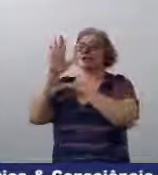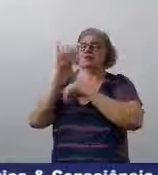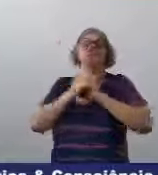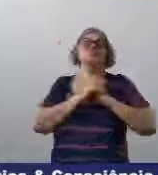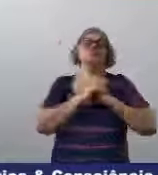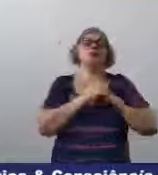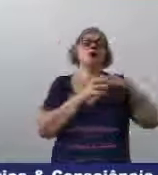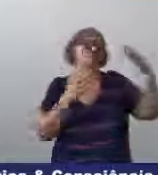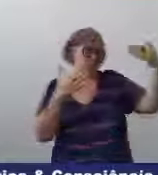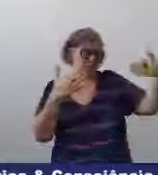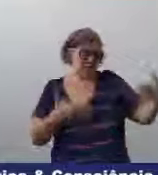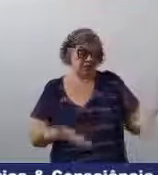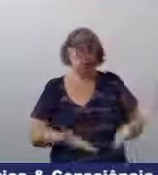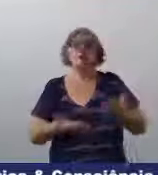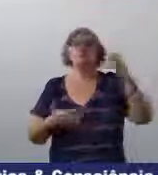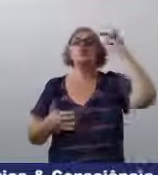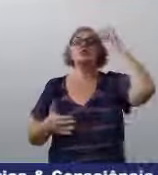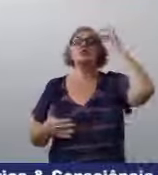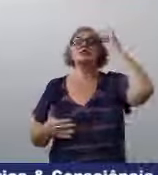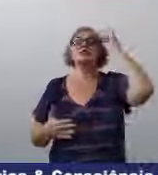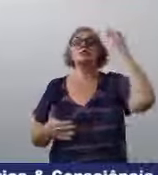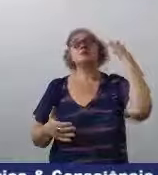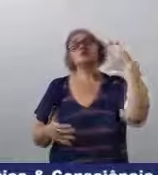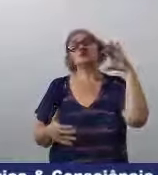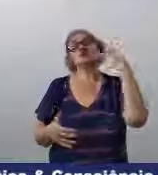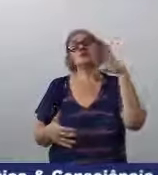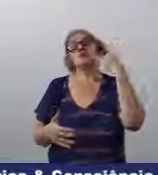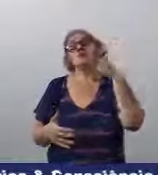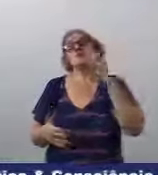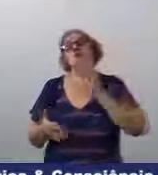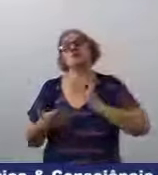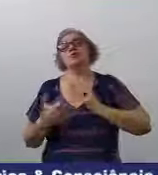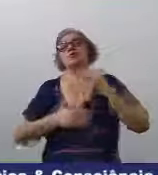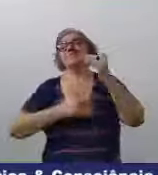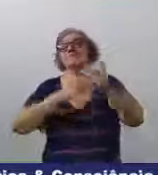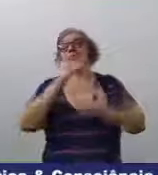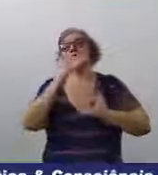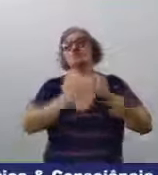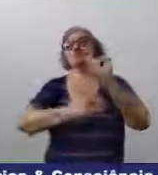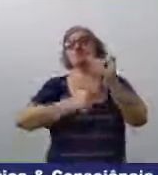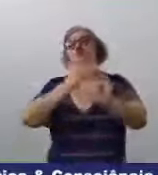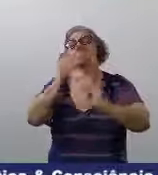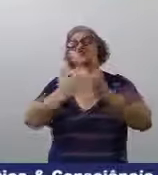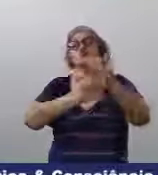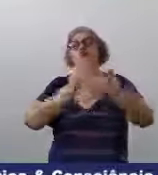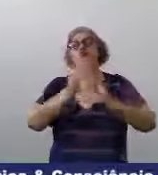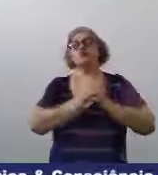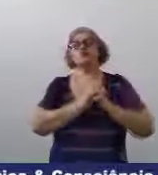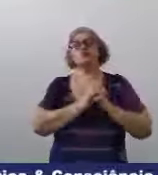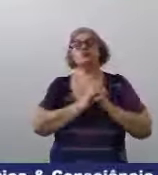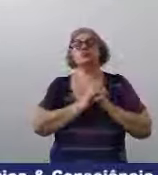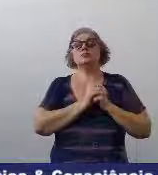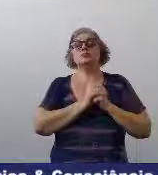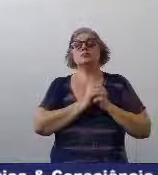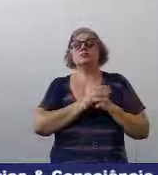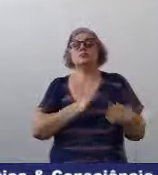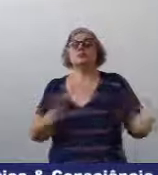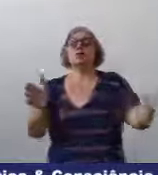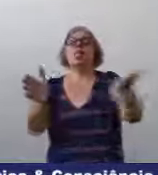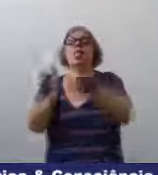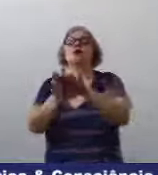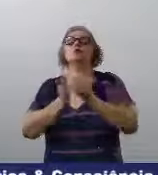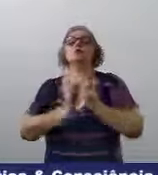para especialistas, mas o terreno do pensamento científico, que hoje marcha